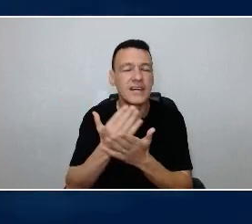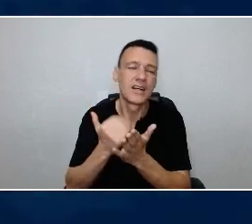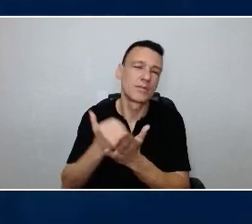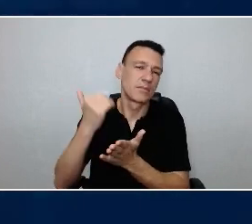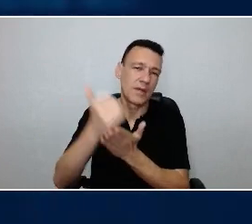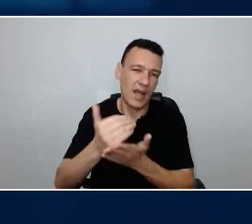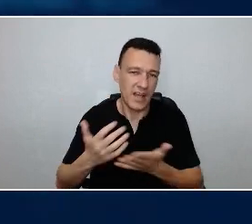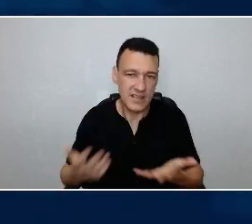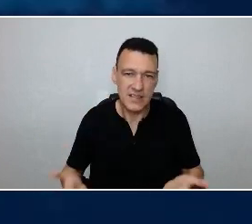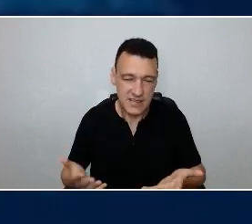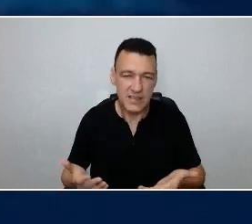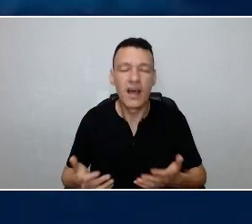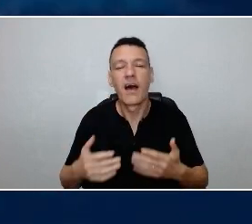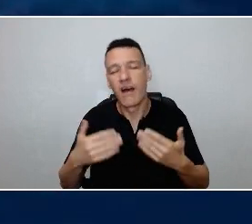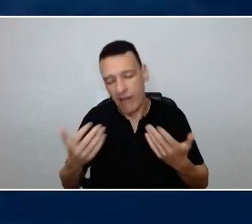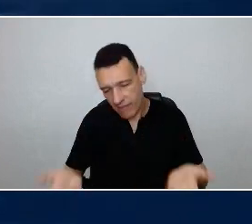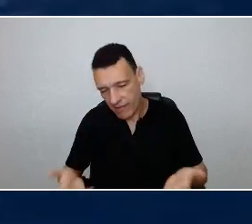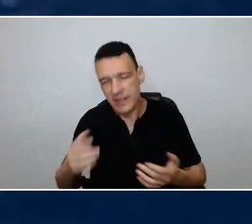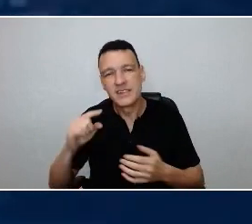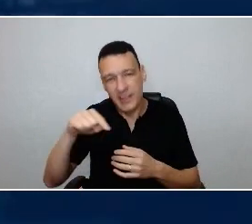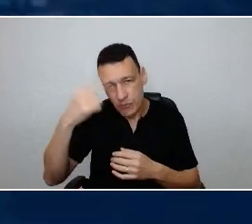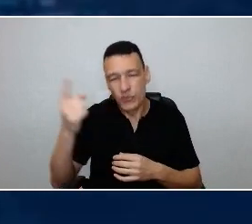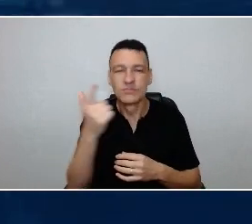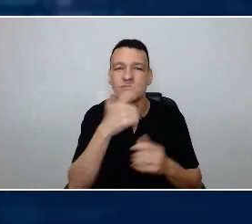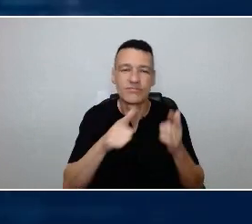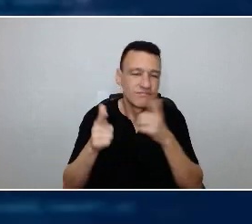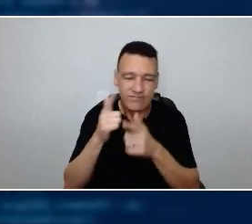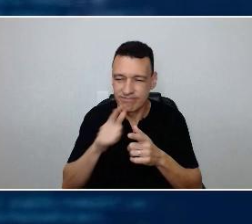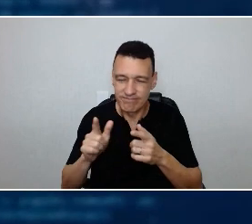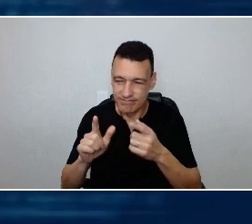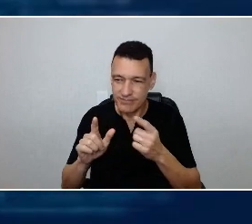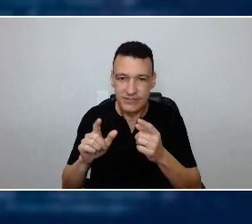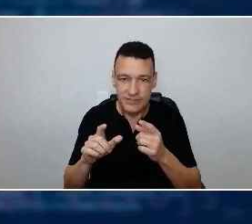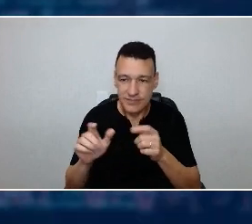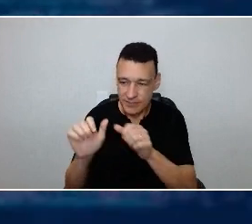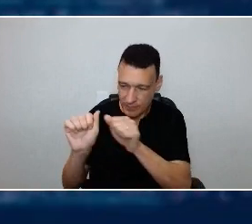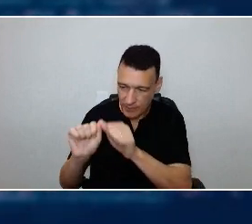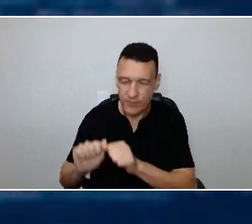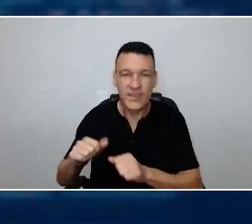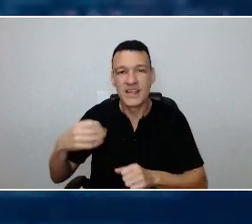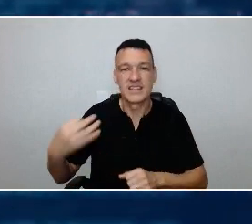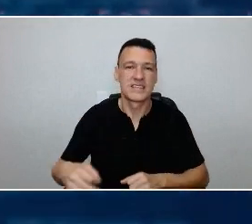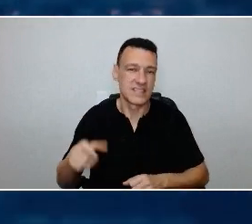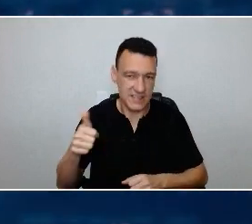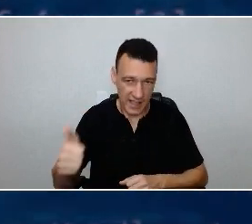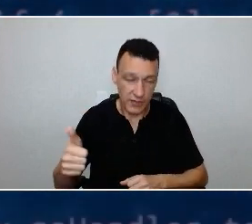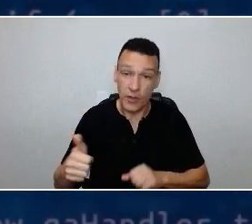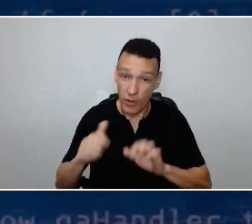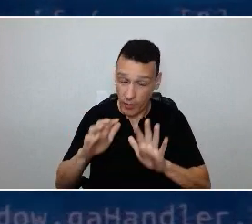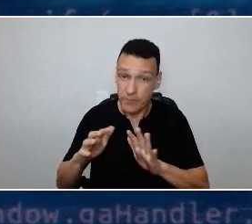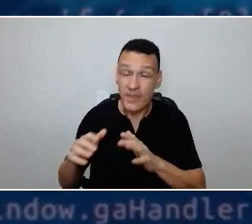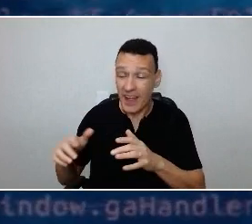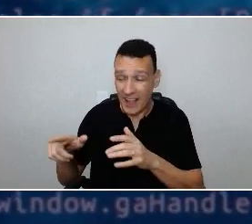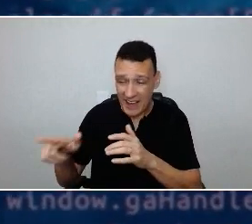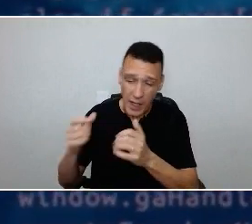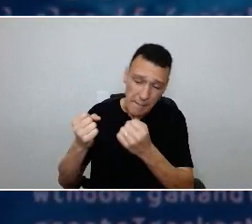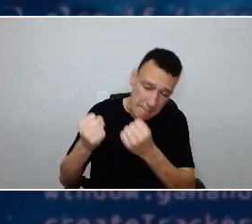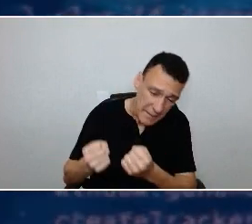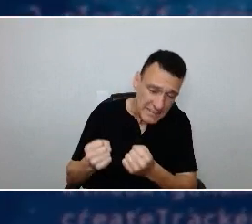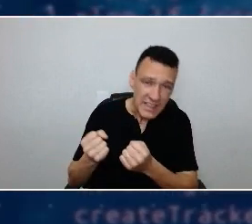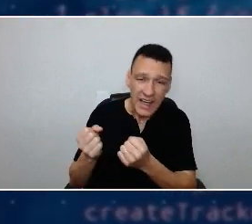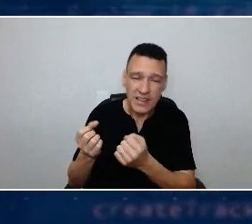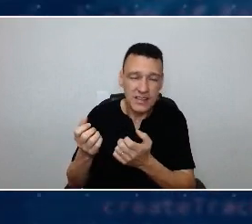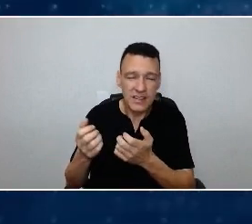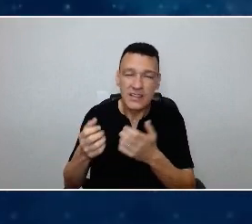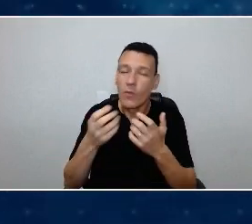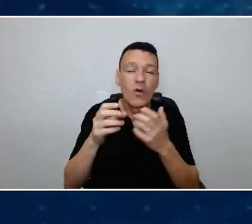resultados diferenciados então a gente voltando aqui na metodologia na carga de trabalho você vai dimensionar os dados que é basicamente